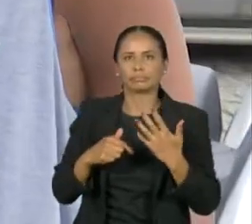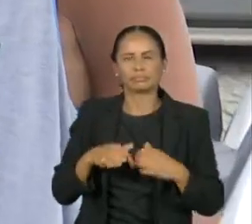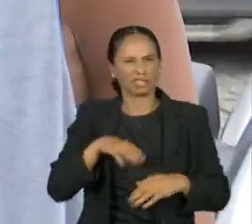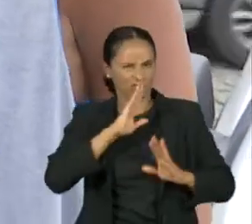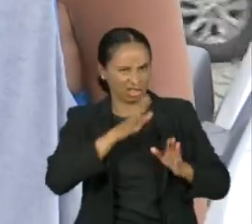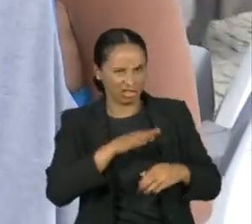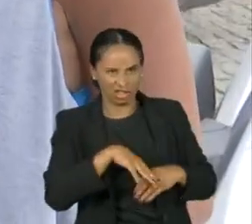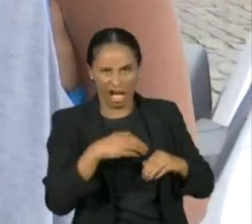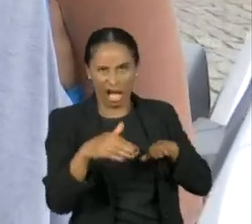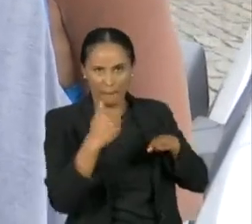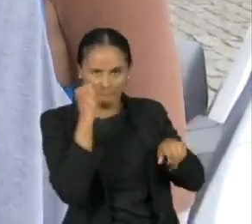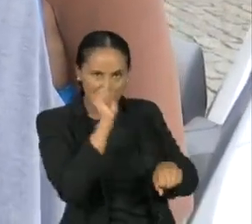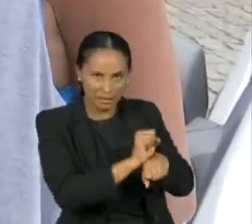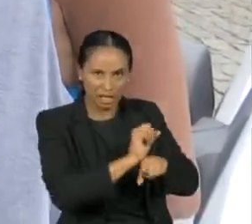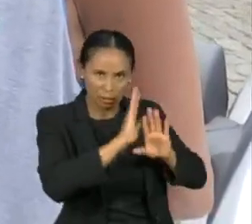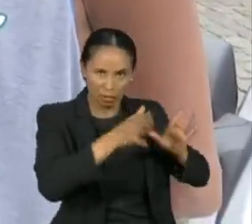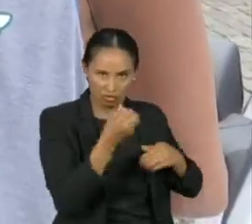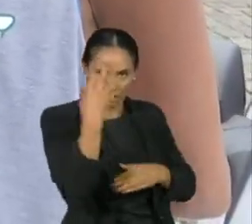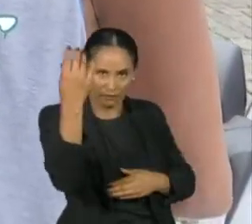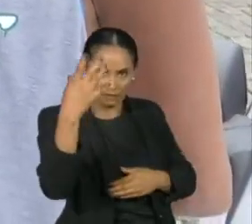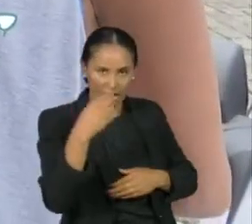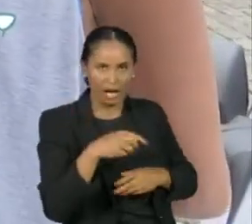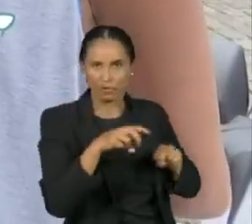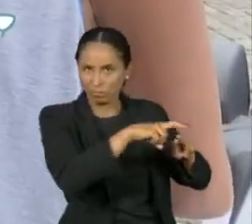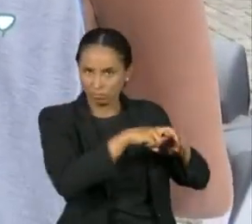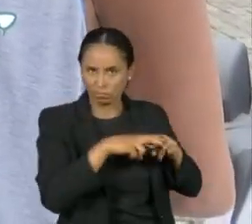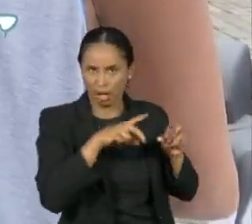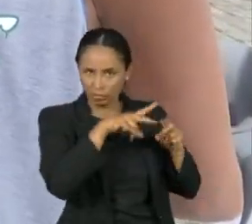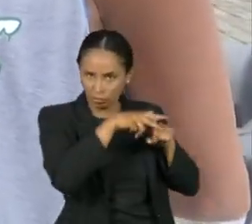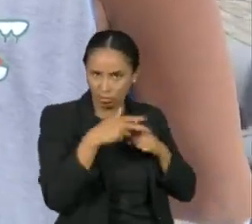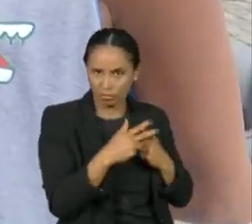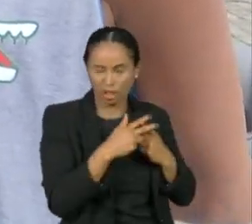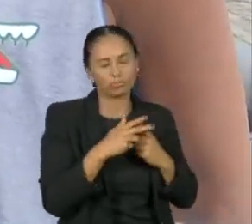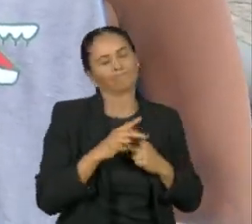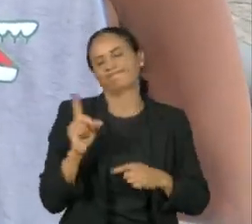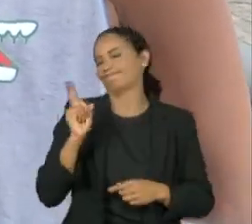Acidente, nunca ficamos, graças não. Graças a Deus, né? Então a viagem é só alegria. É só alegria.